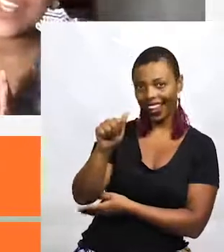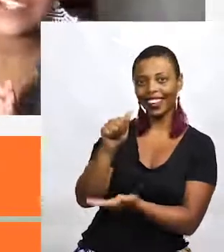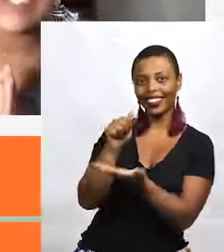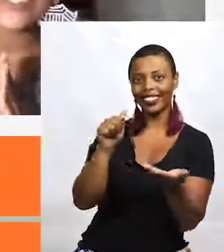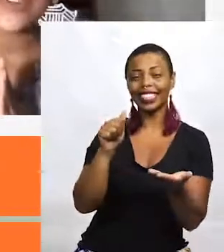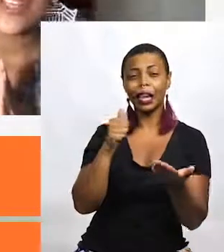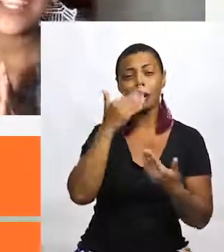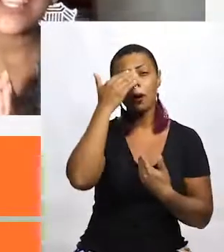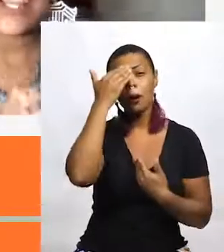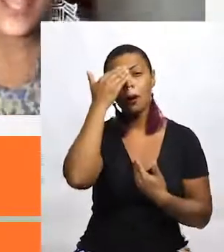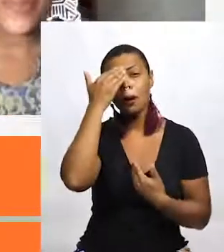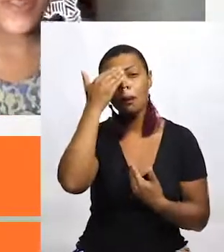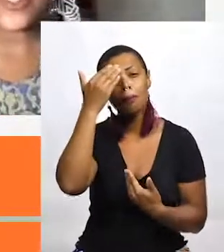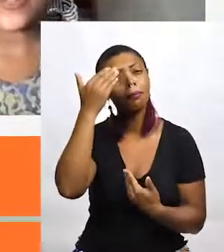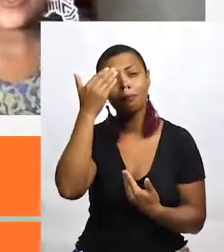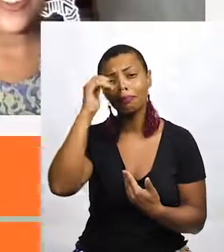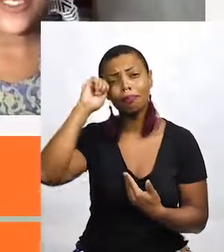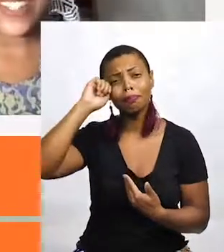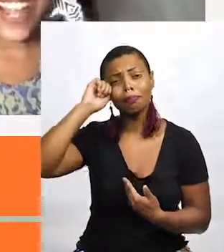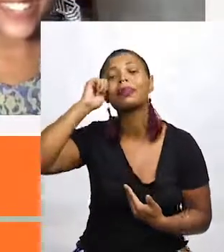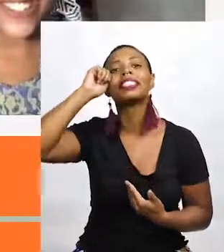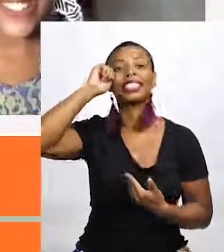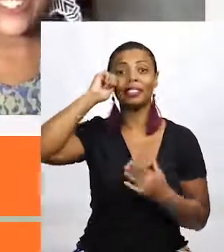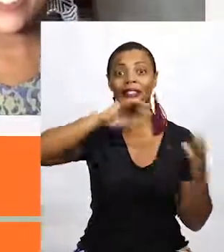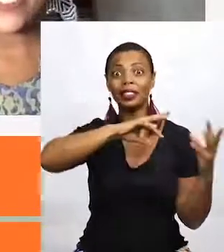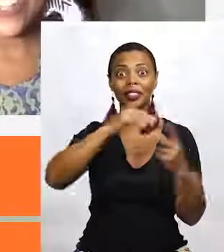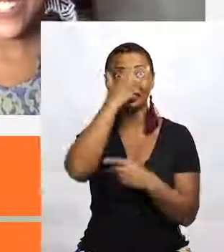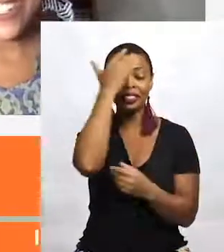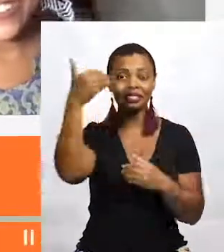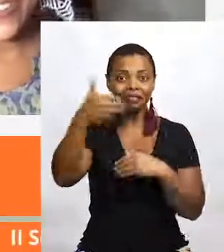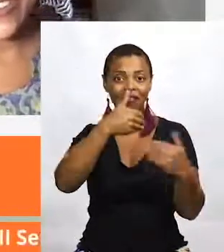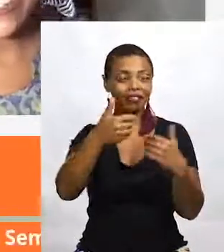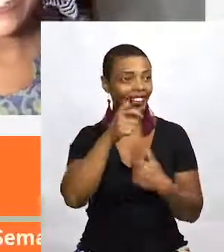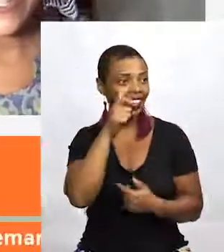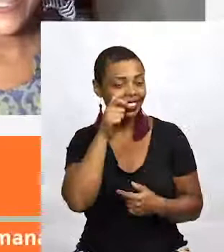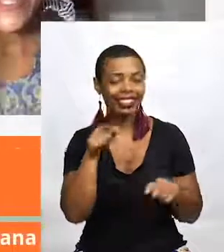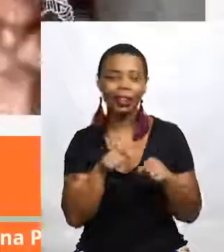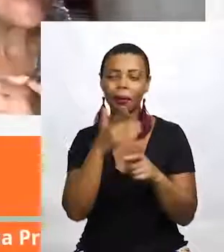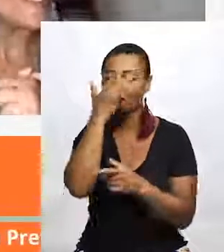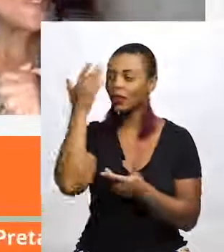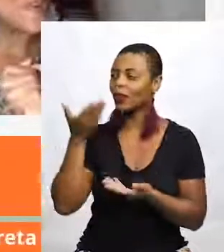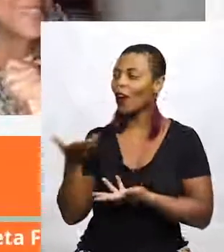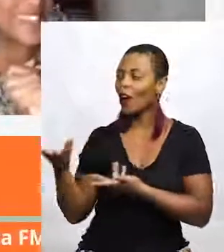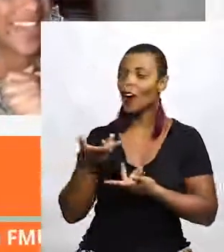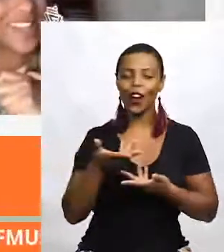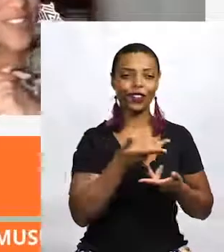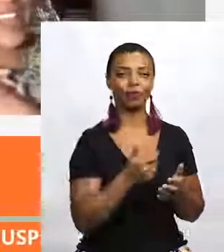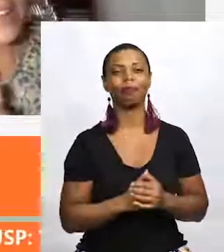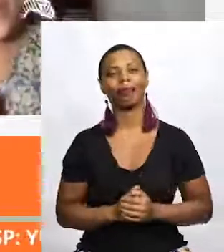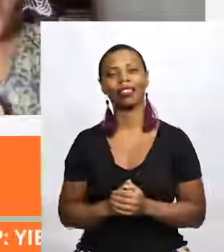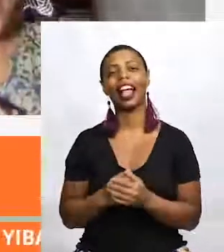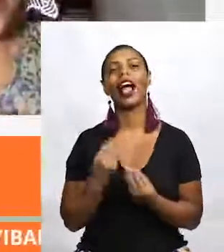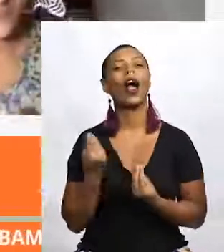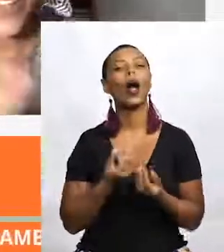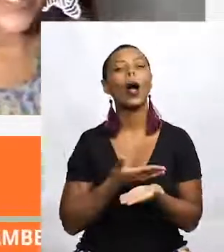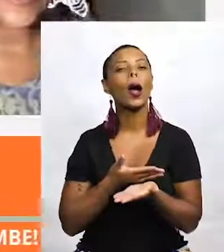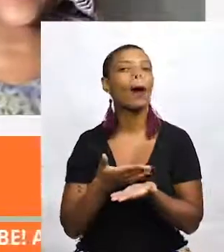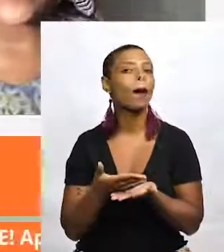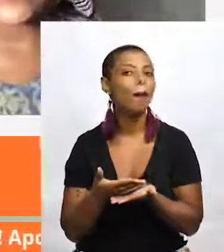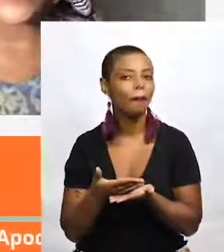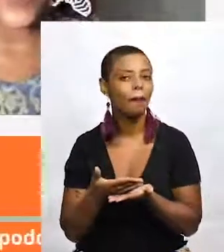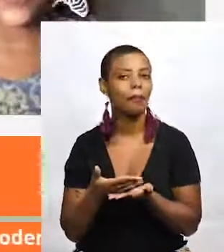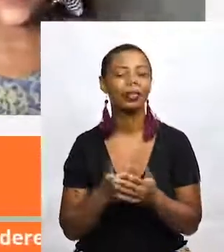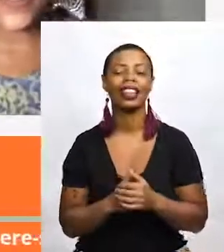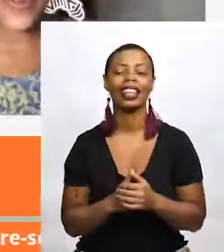por todos vocês que estão aqui e pelos nossos convidados e nossas convidadas de hoje. E para a gente começar, não é, Gabi? A